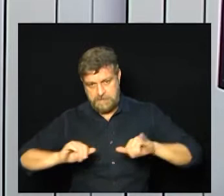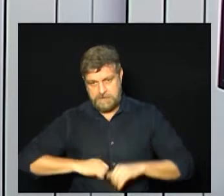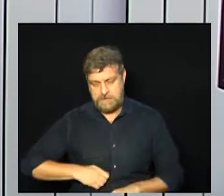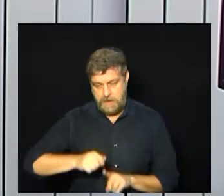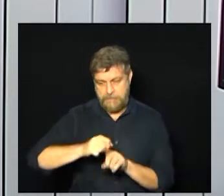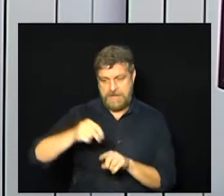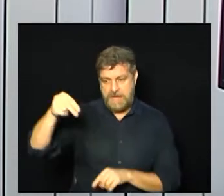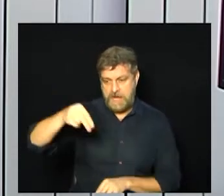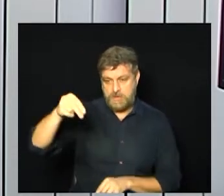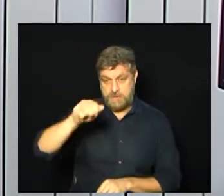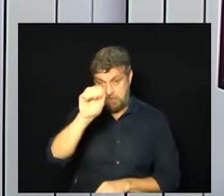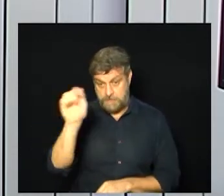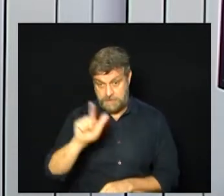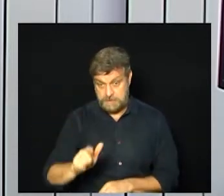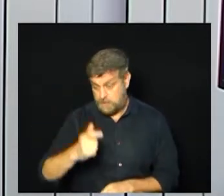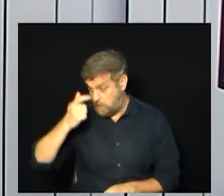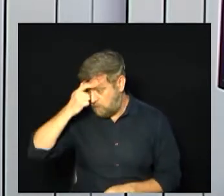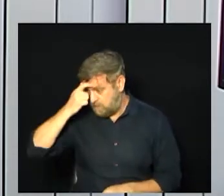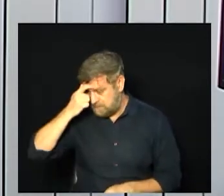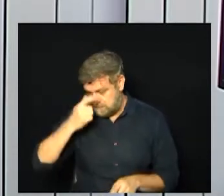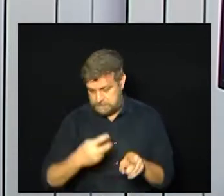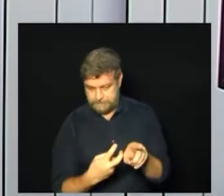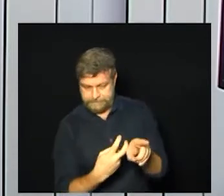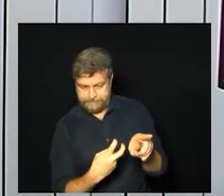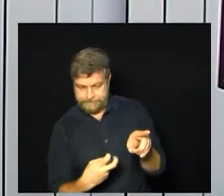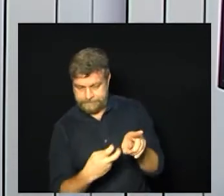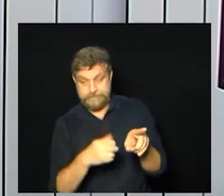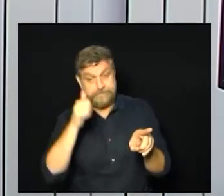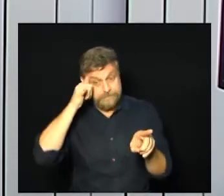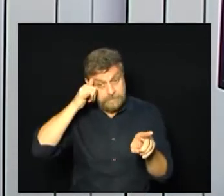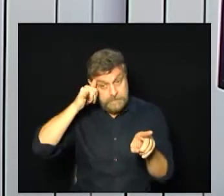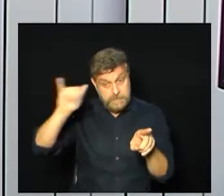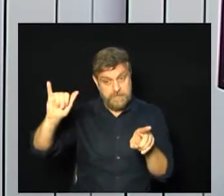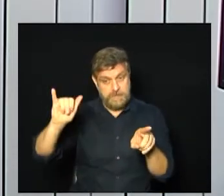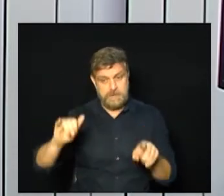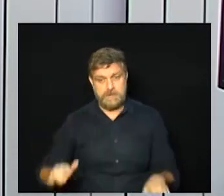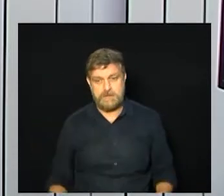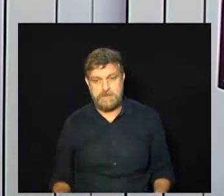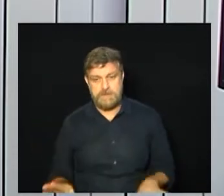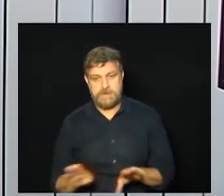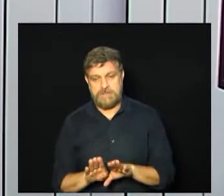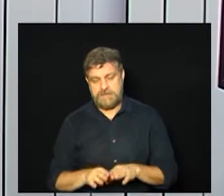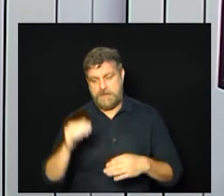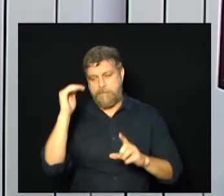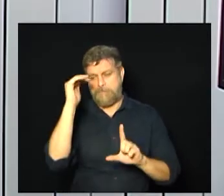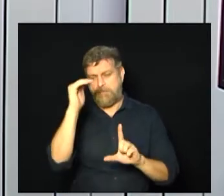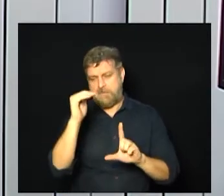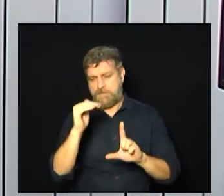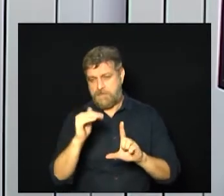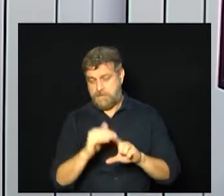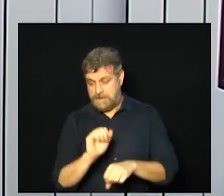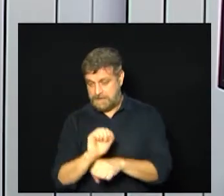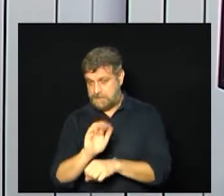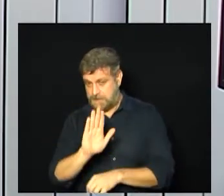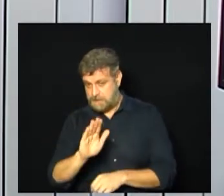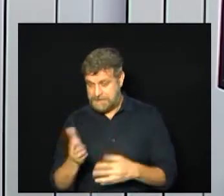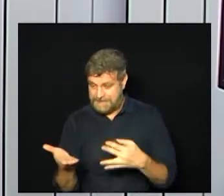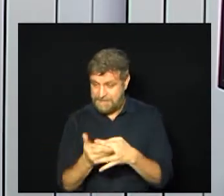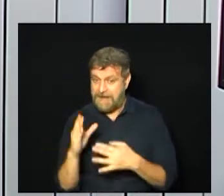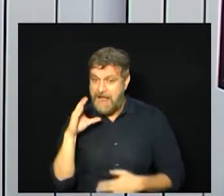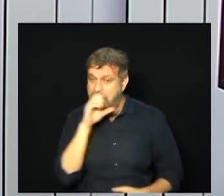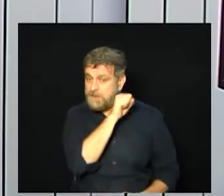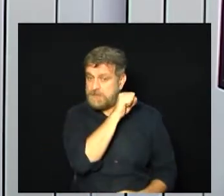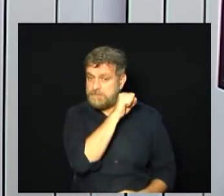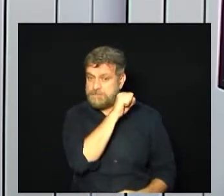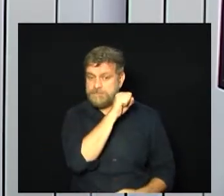Novembro Azul, mês de conscientização, combate ao câncer de próstata. São muitos assuntos, não saia daí que o nosso intervalo é